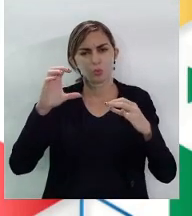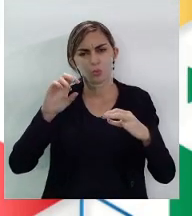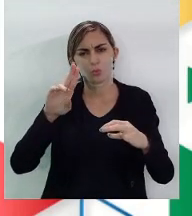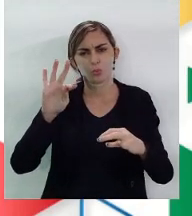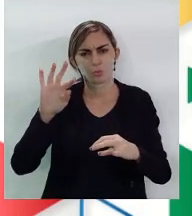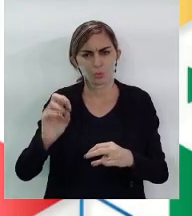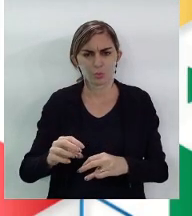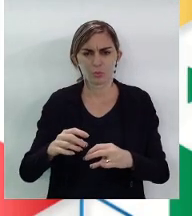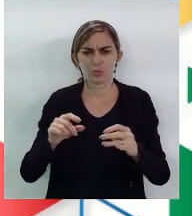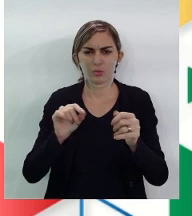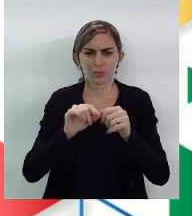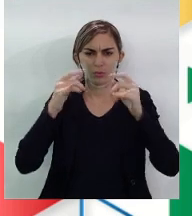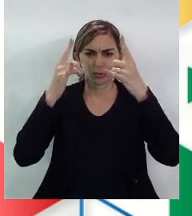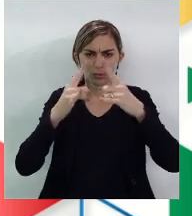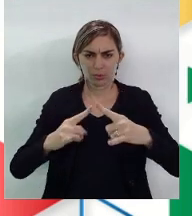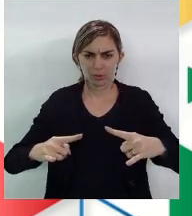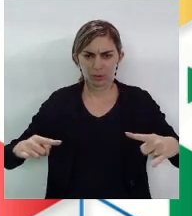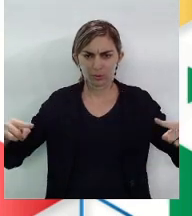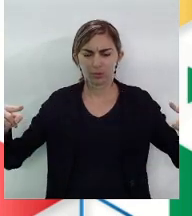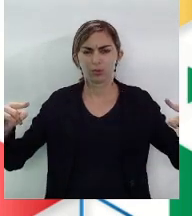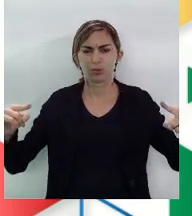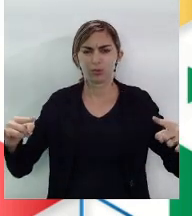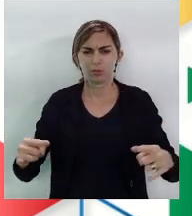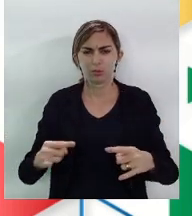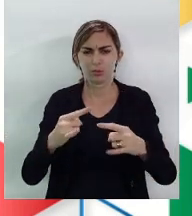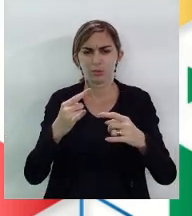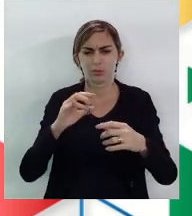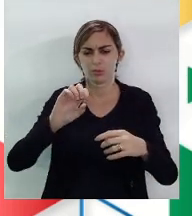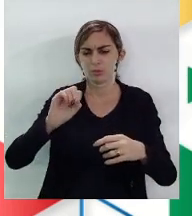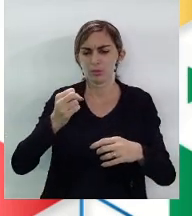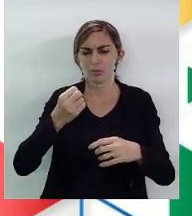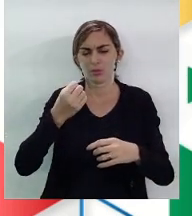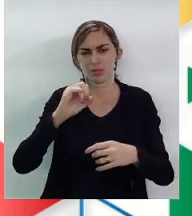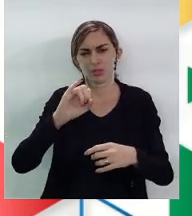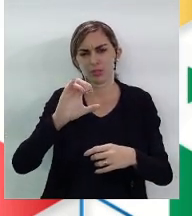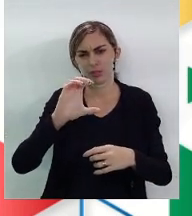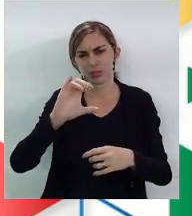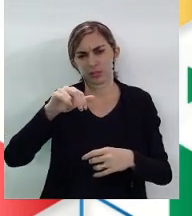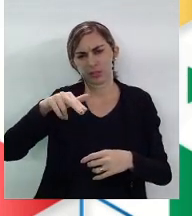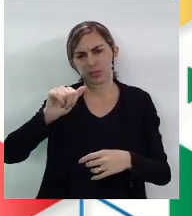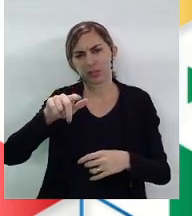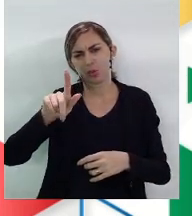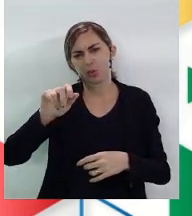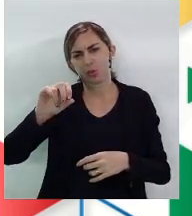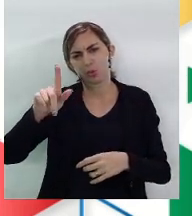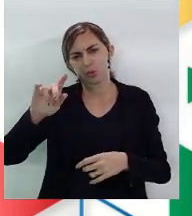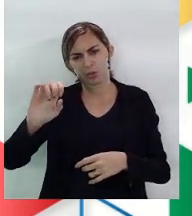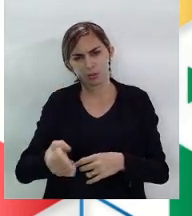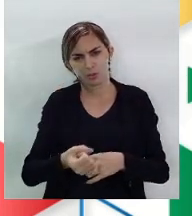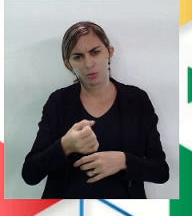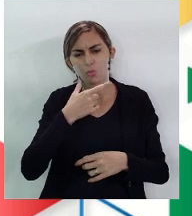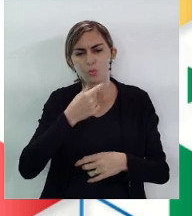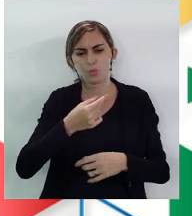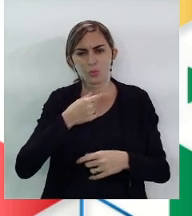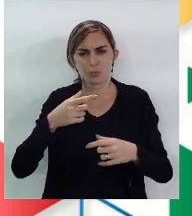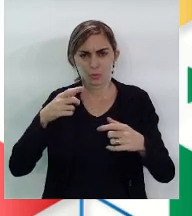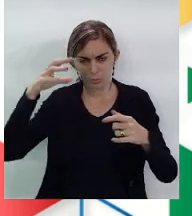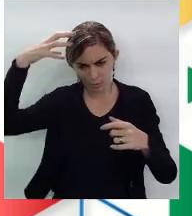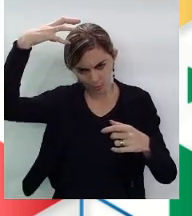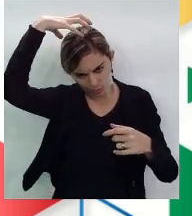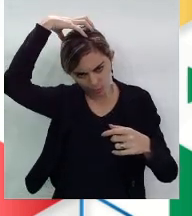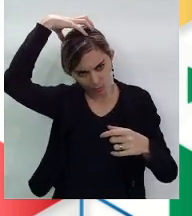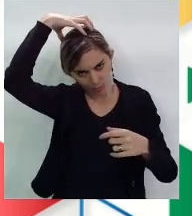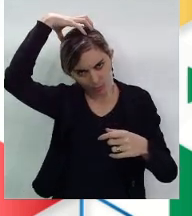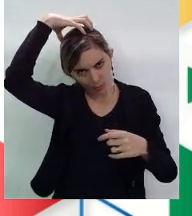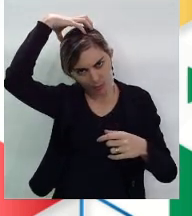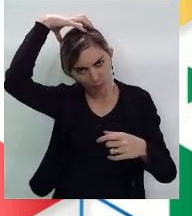são realizados em templos, denominados sinagogas. Os homens usam uma pequena touca,